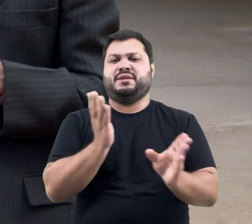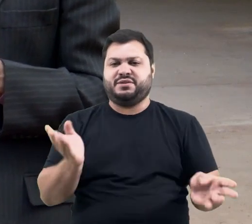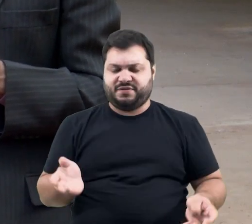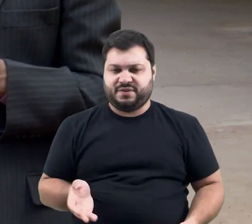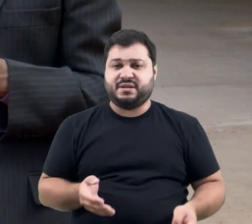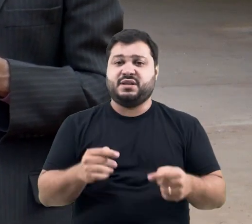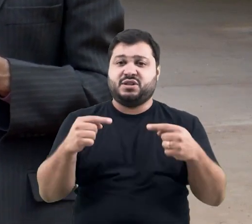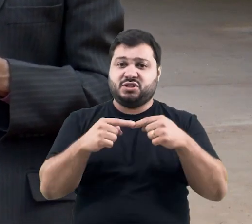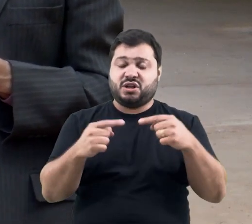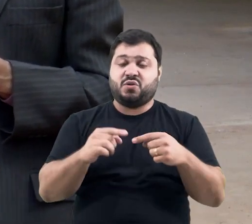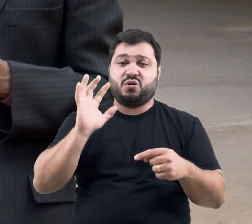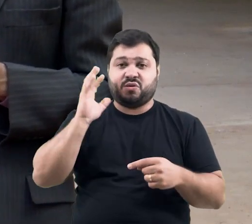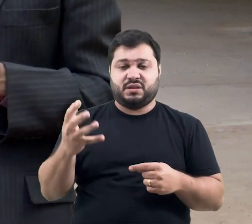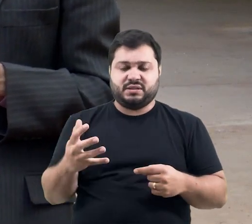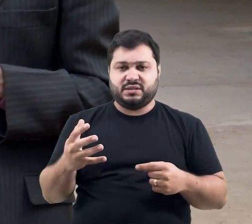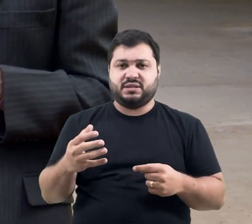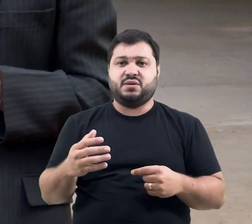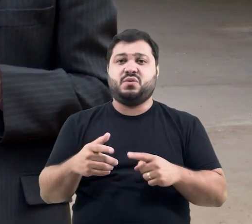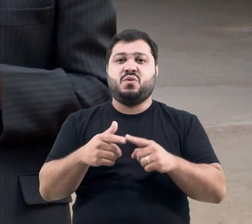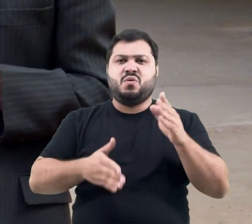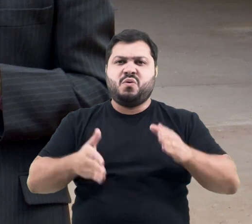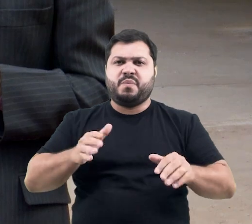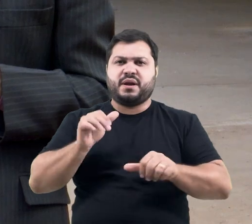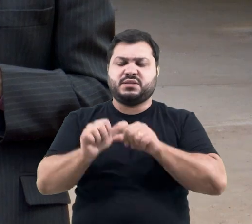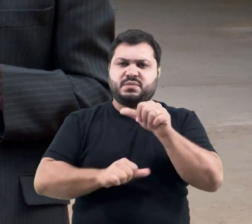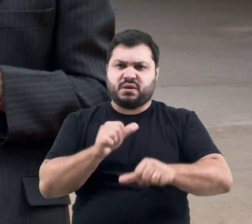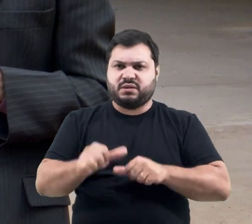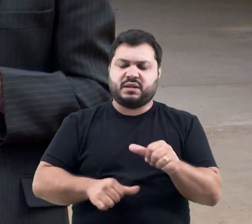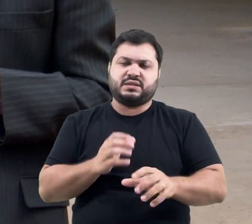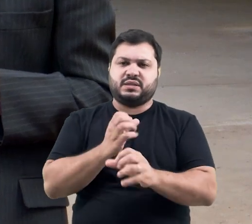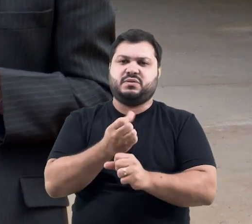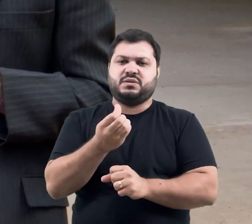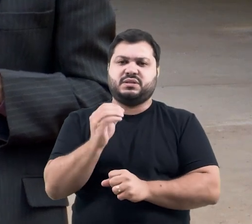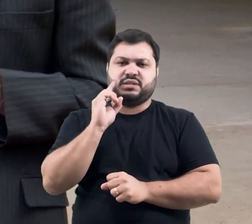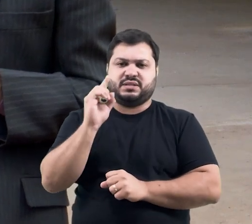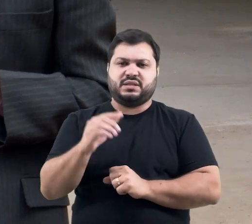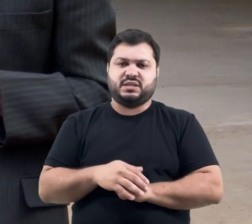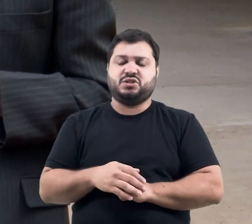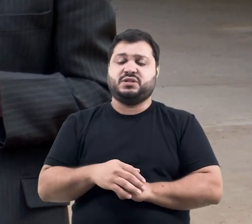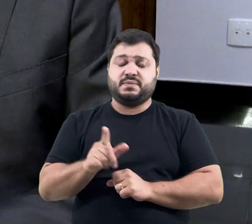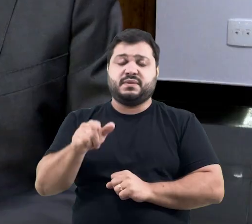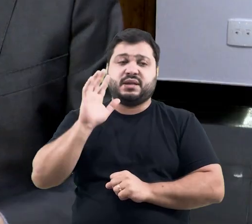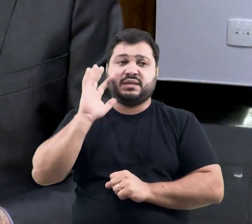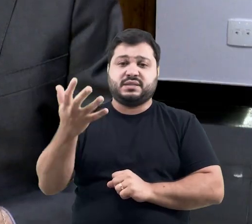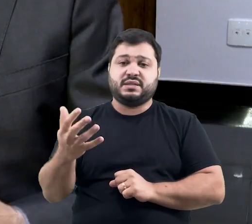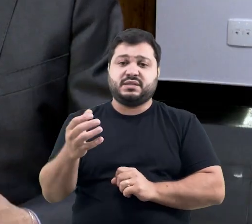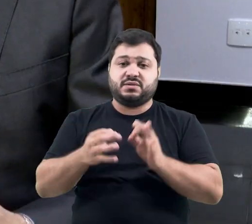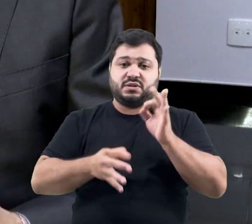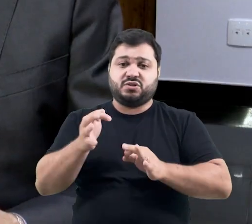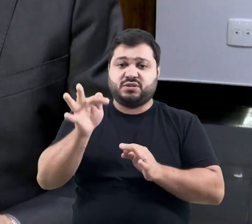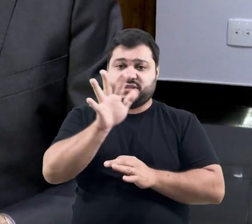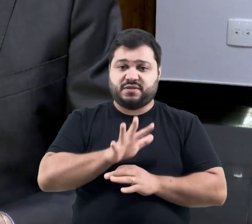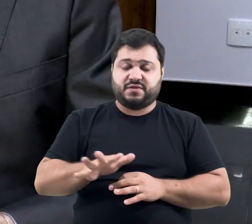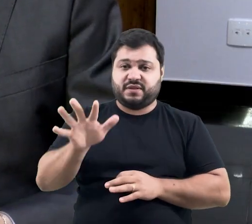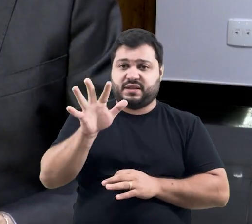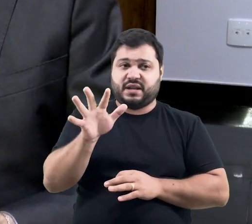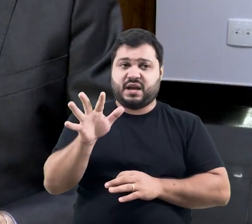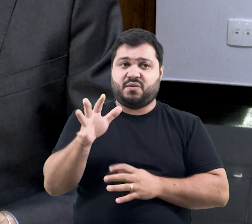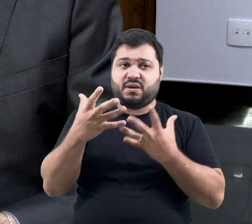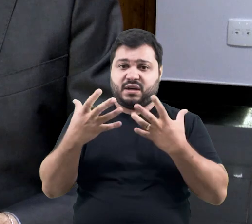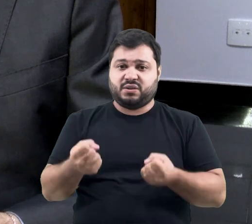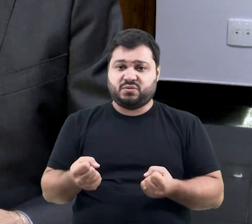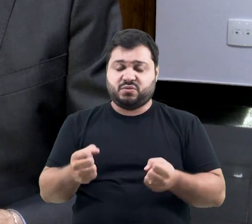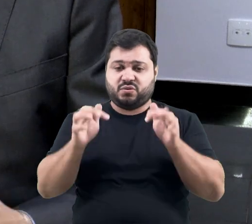pessoa identificada. De acordo com a decisão, o prazo para alteração é de 60 dias. Essa decisão que a Justiça